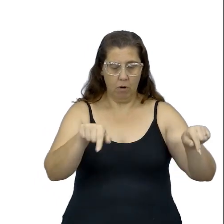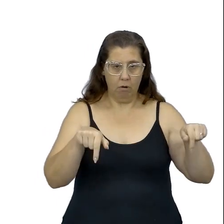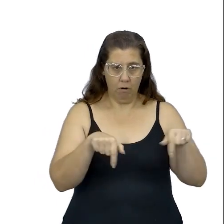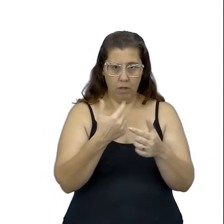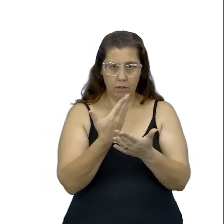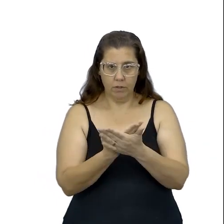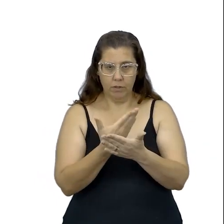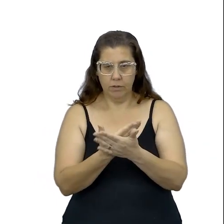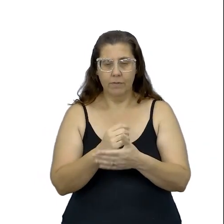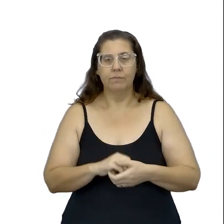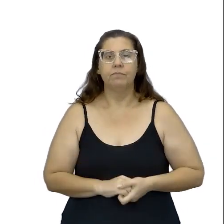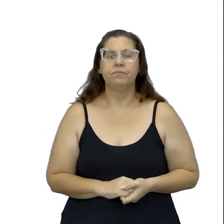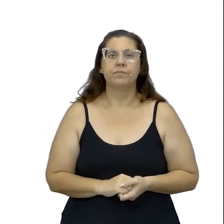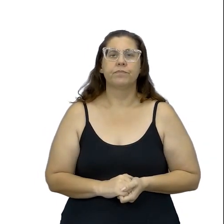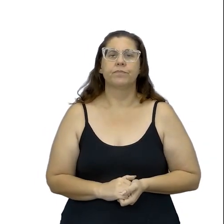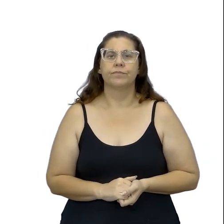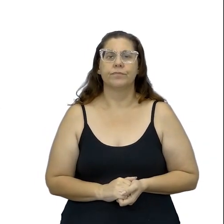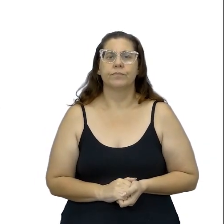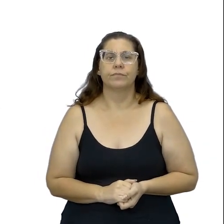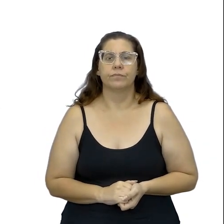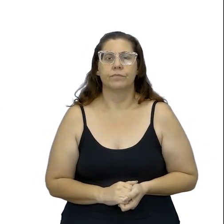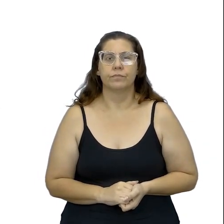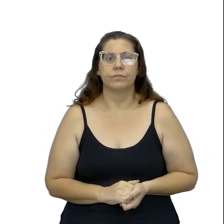aula, né?